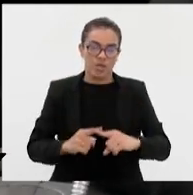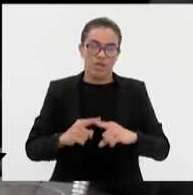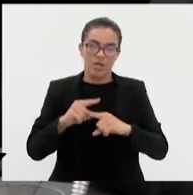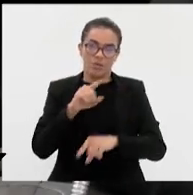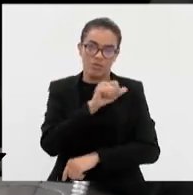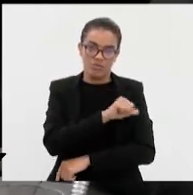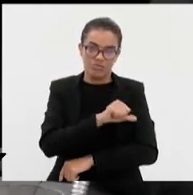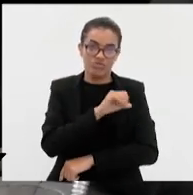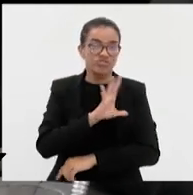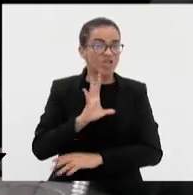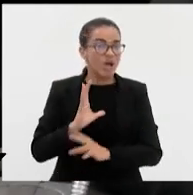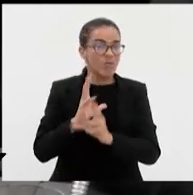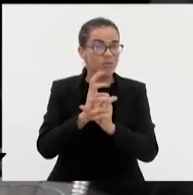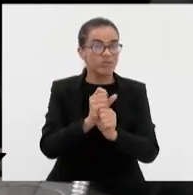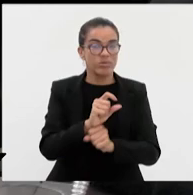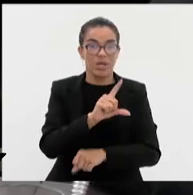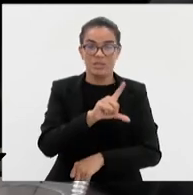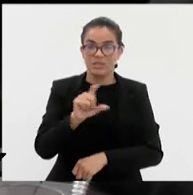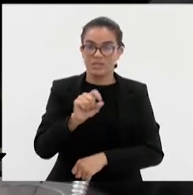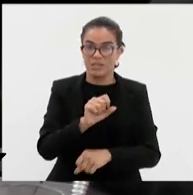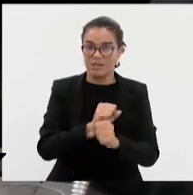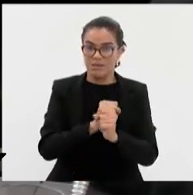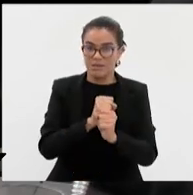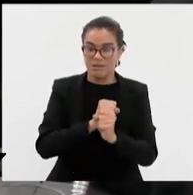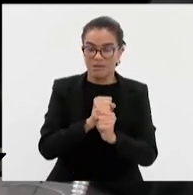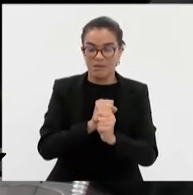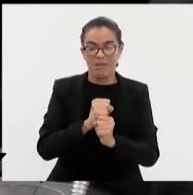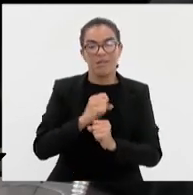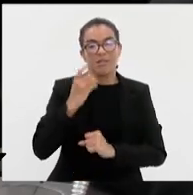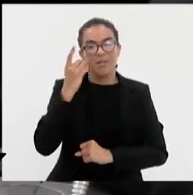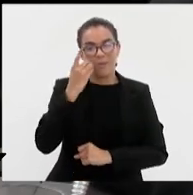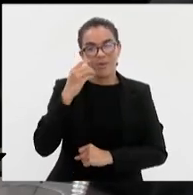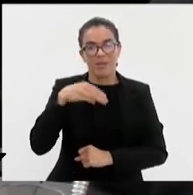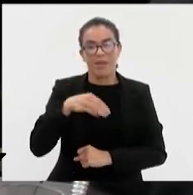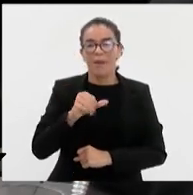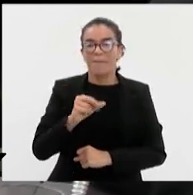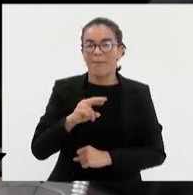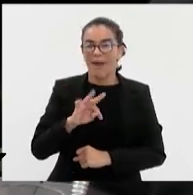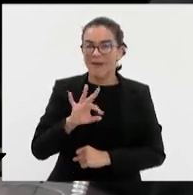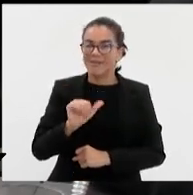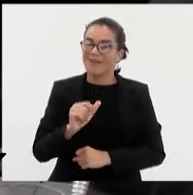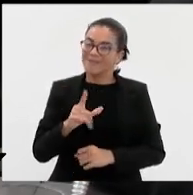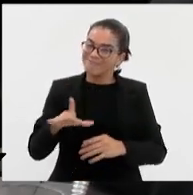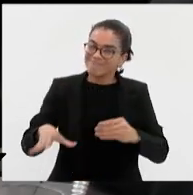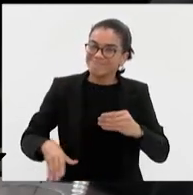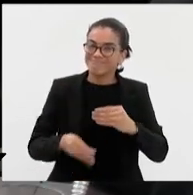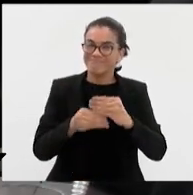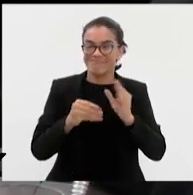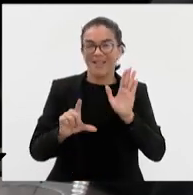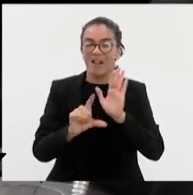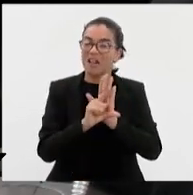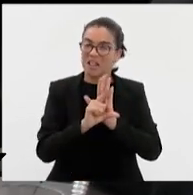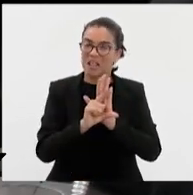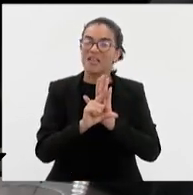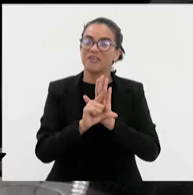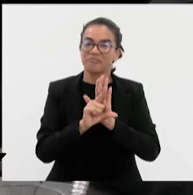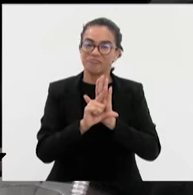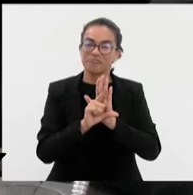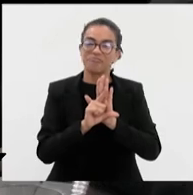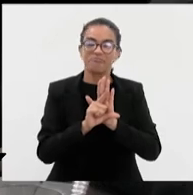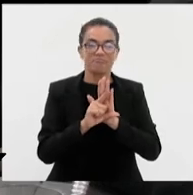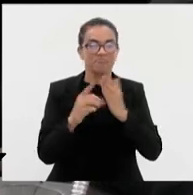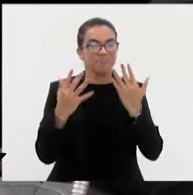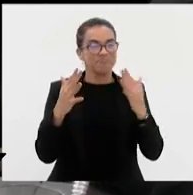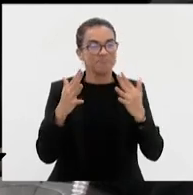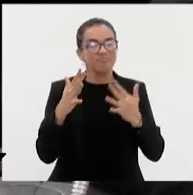fez 100 anos, né? E aí a deputada Marta Rocha agora faz uma lei complementando essa iniciativa que é